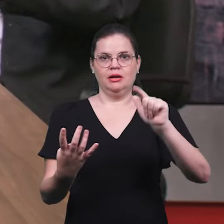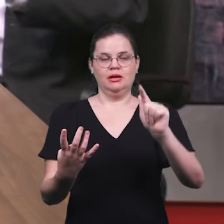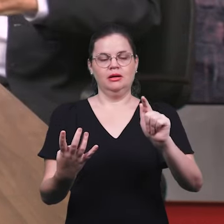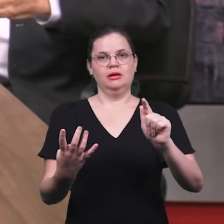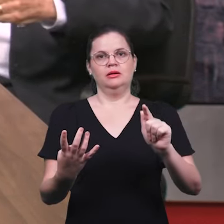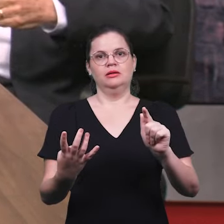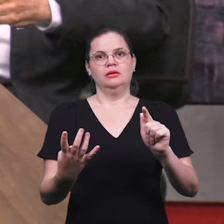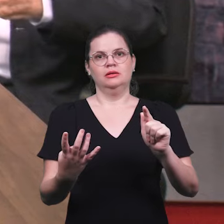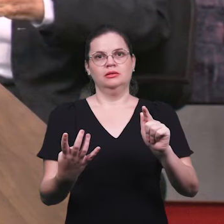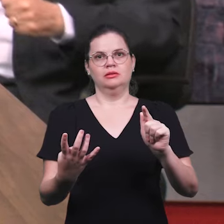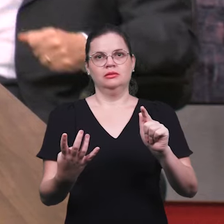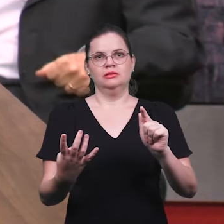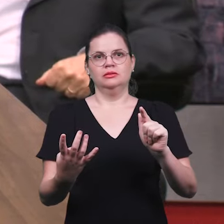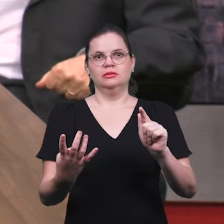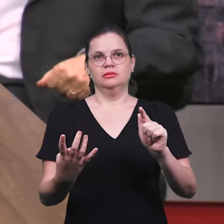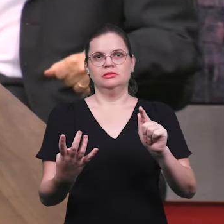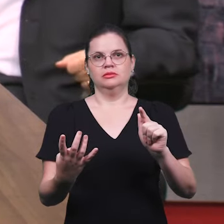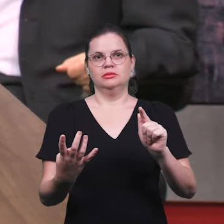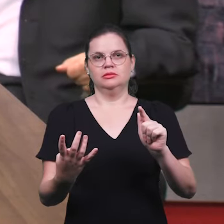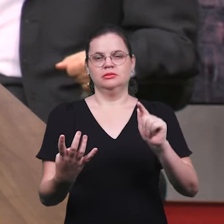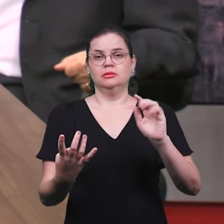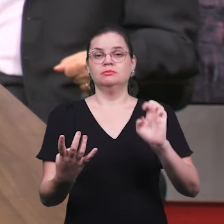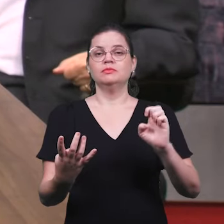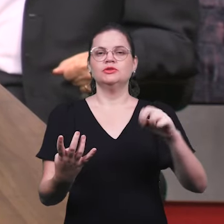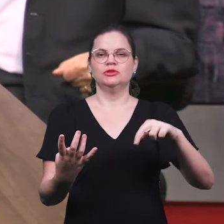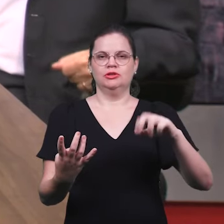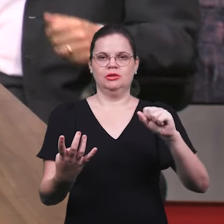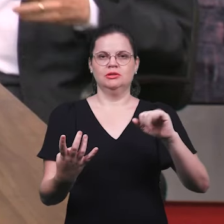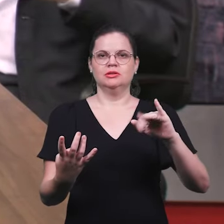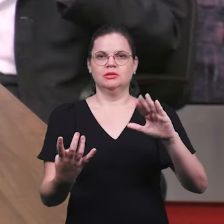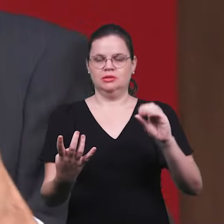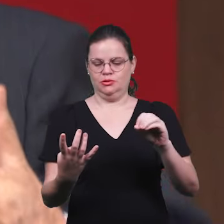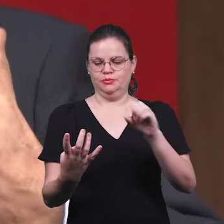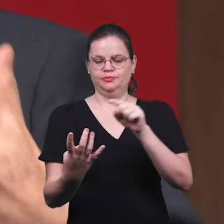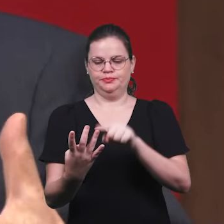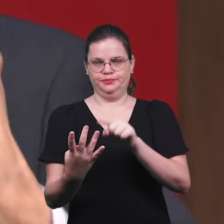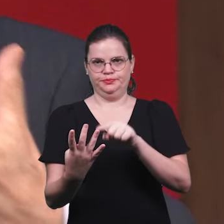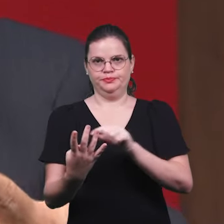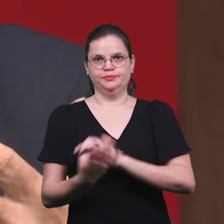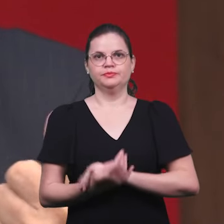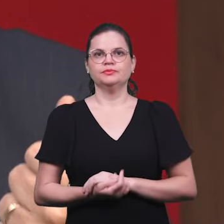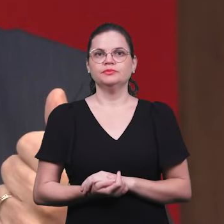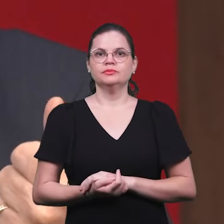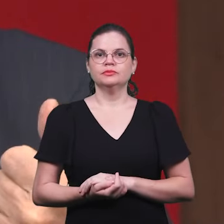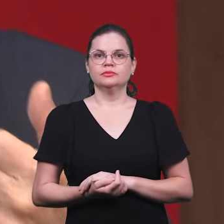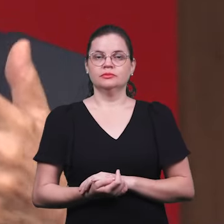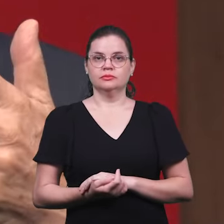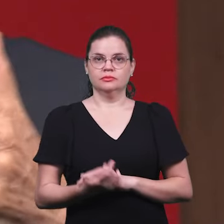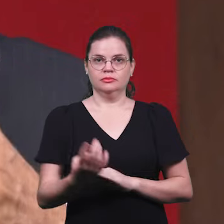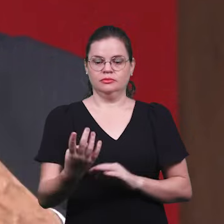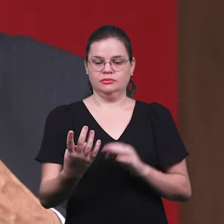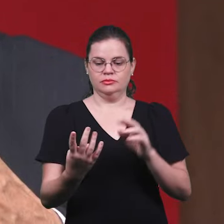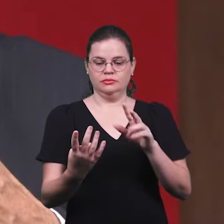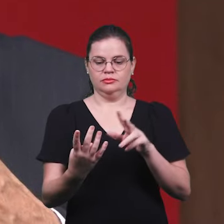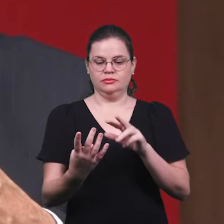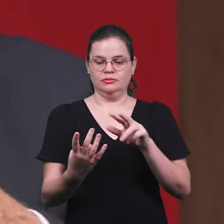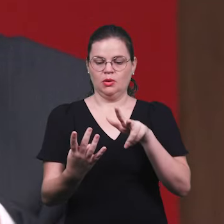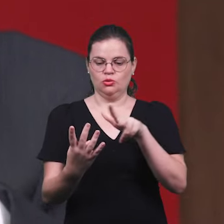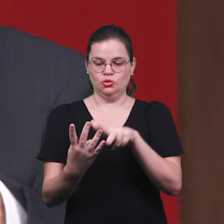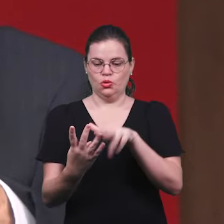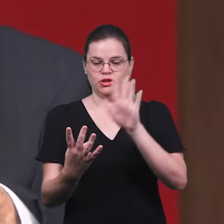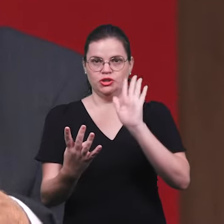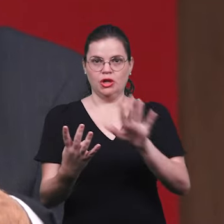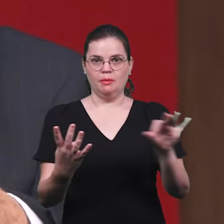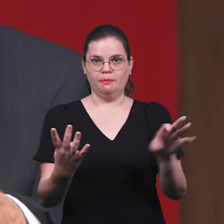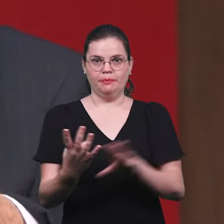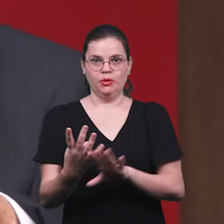geração de Maximiano, não é? E os 2 polarizaram o poder. Apesar de ser 4, no